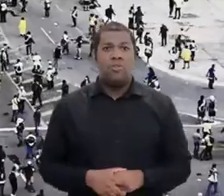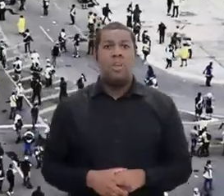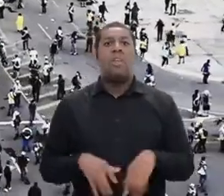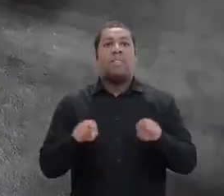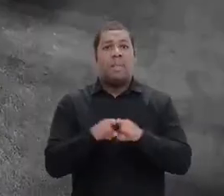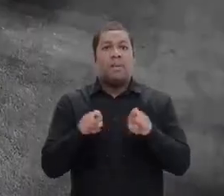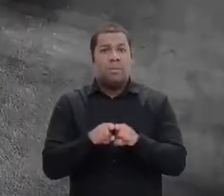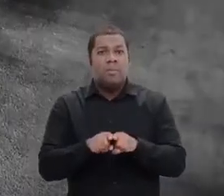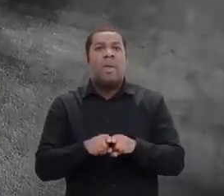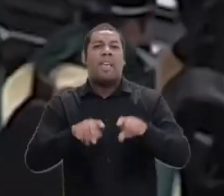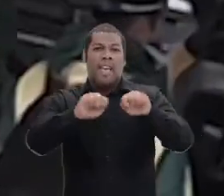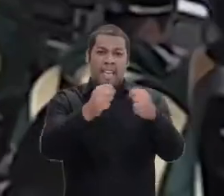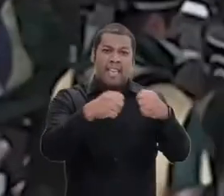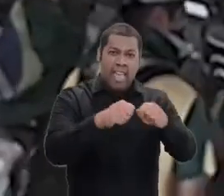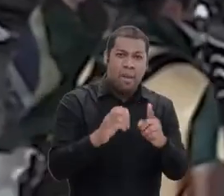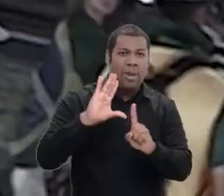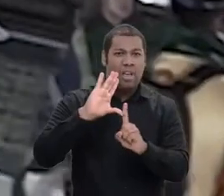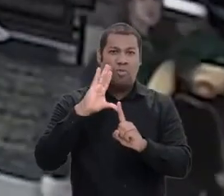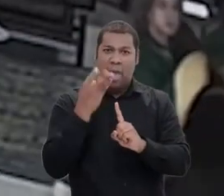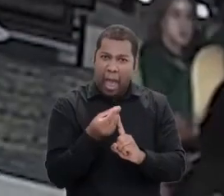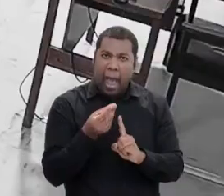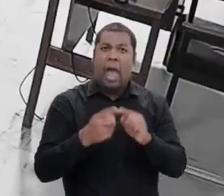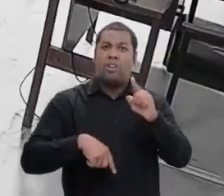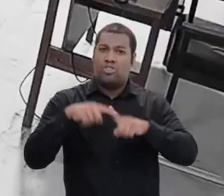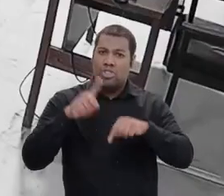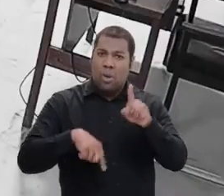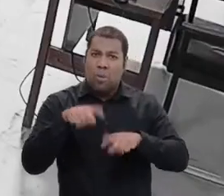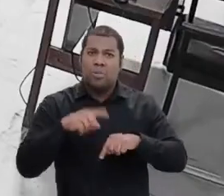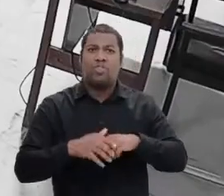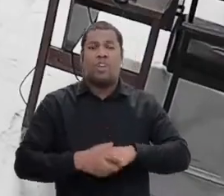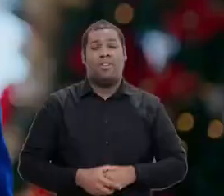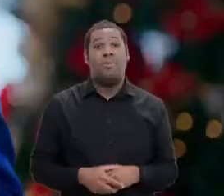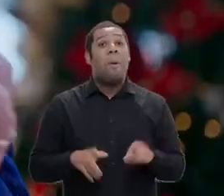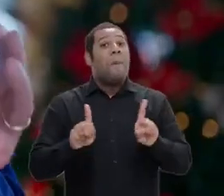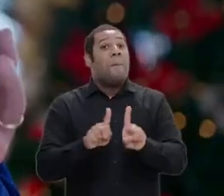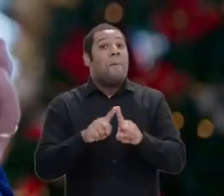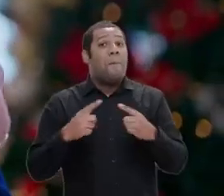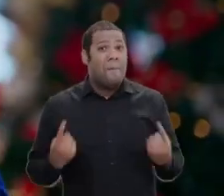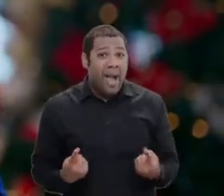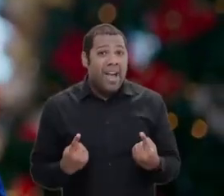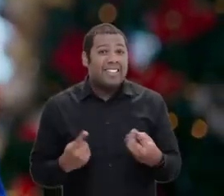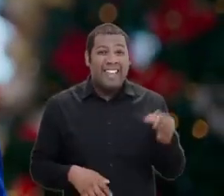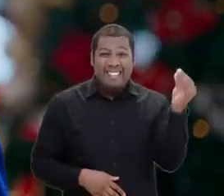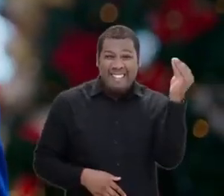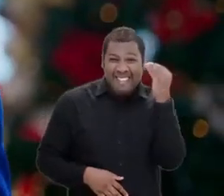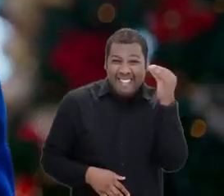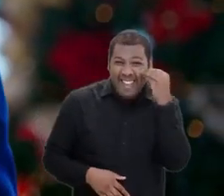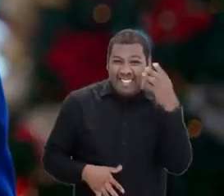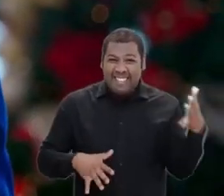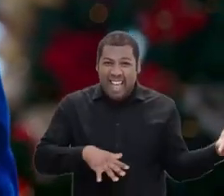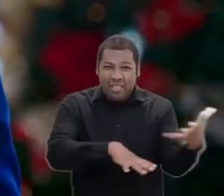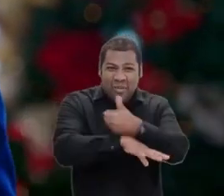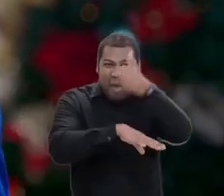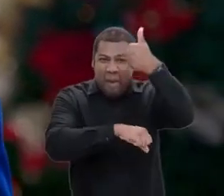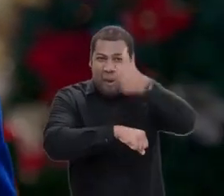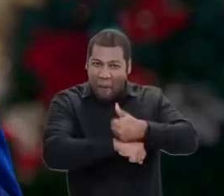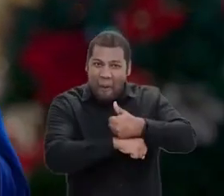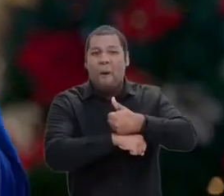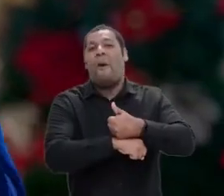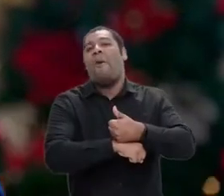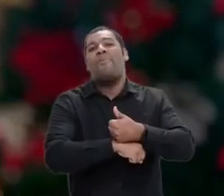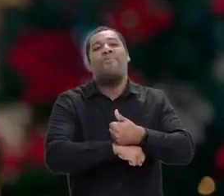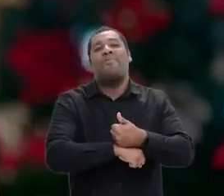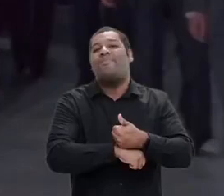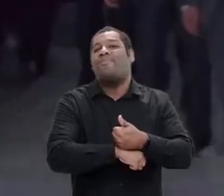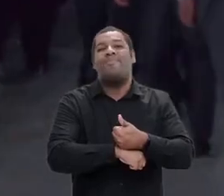prédios públicos, destruíram obras de arte e objetos históricos. Felizmente, a tentativa de golpe causou